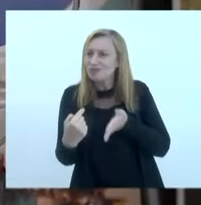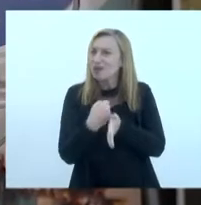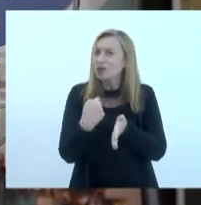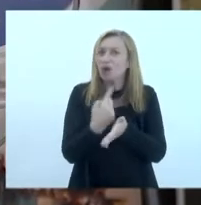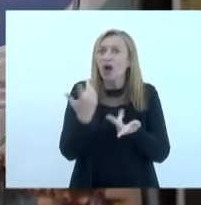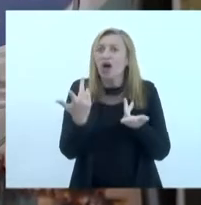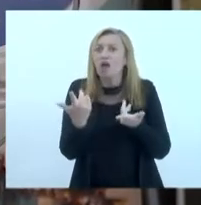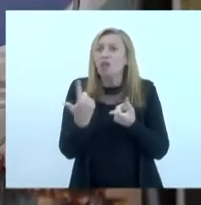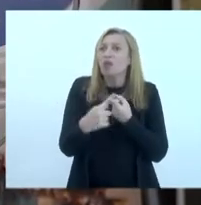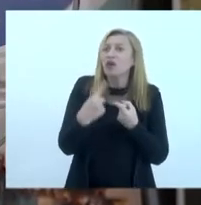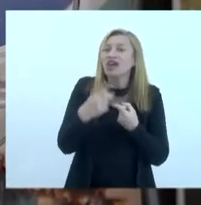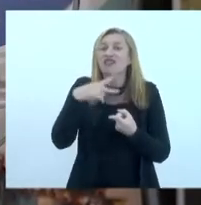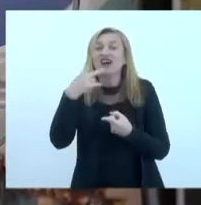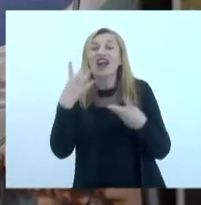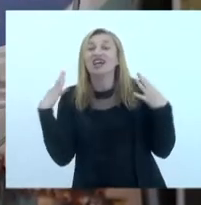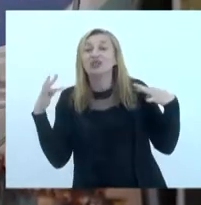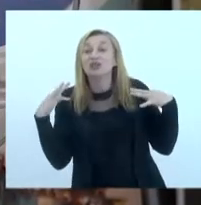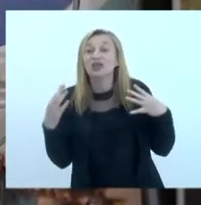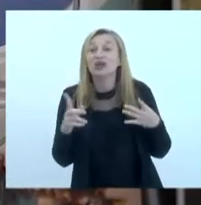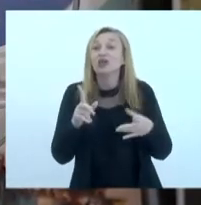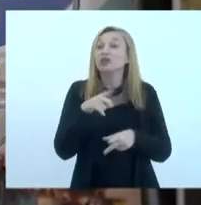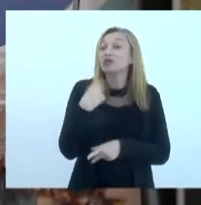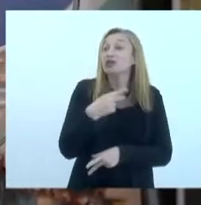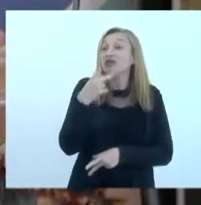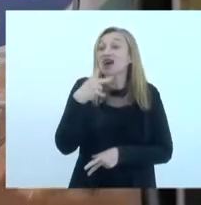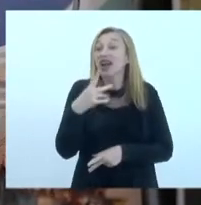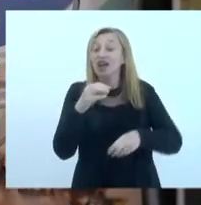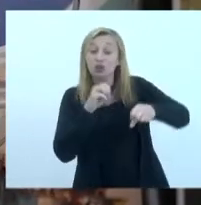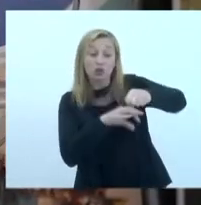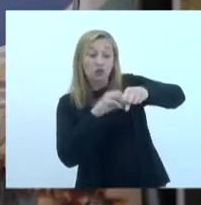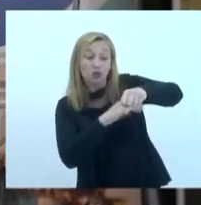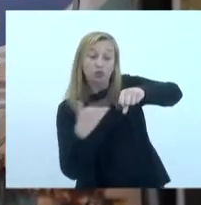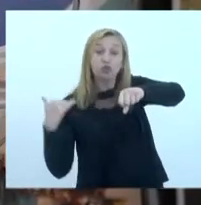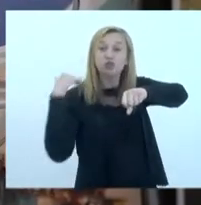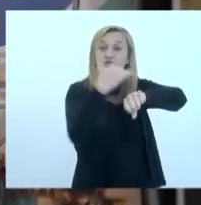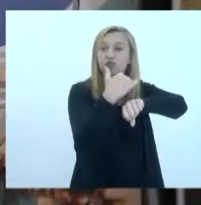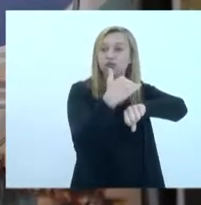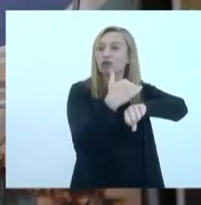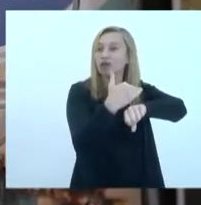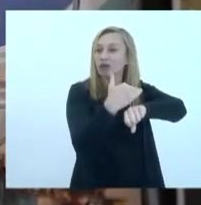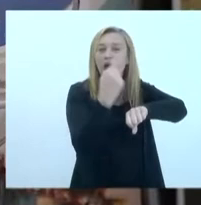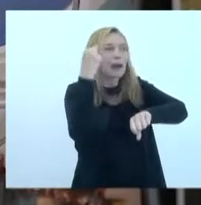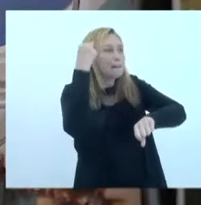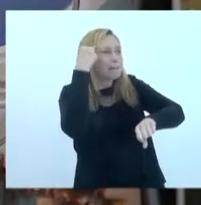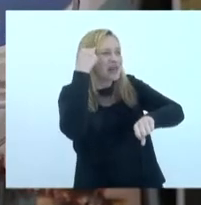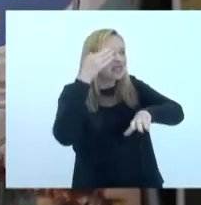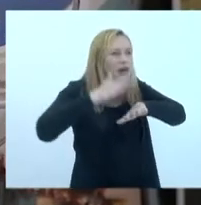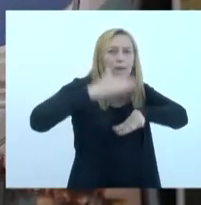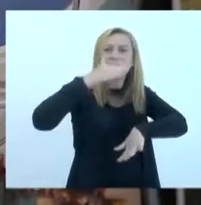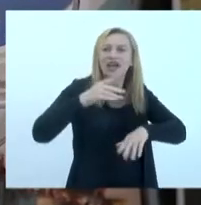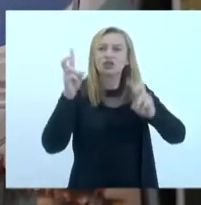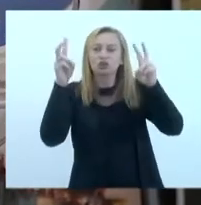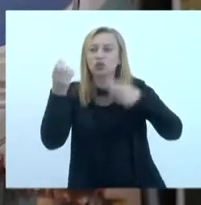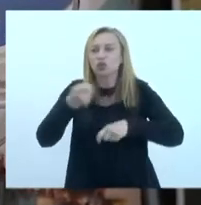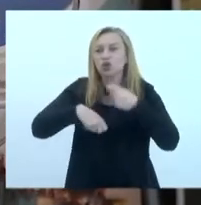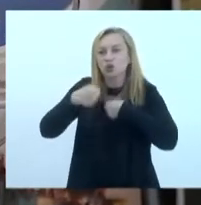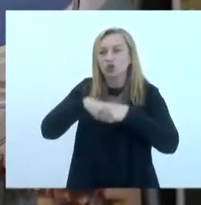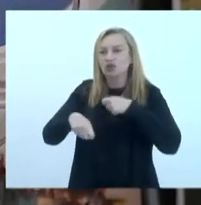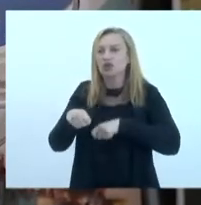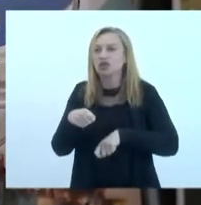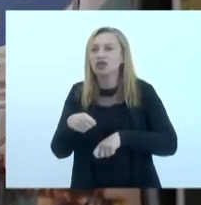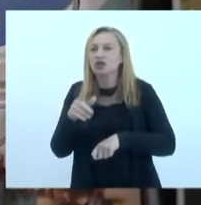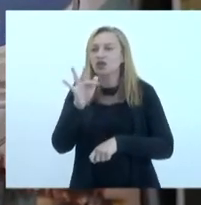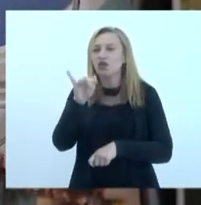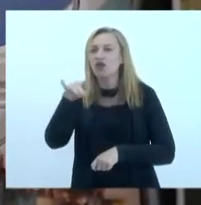que falar de turismo quando a gente fala sobre um fundo soberano que pensa mais na questão da economia dos